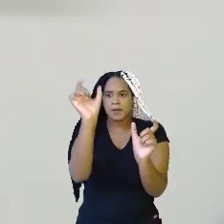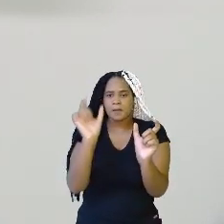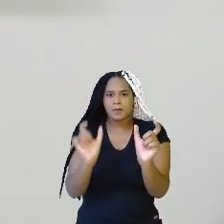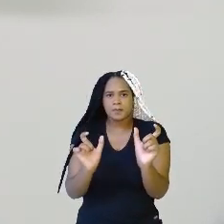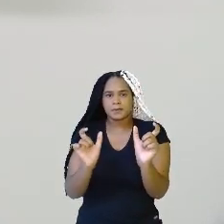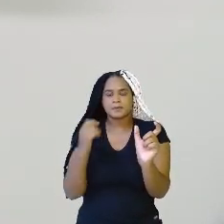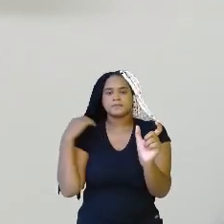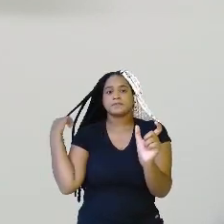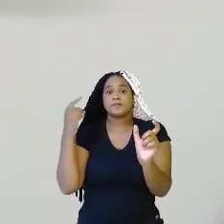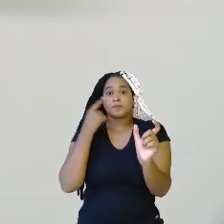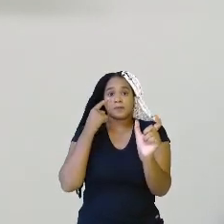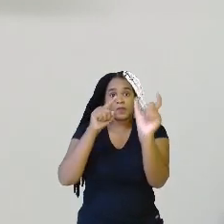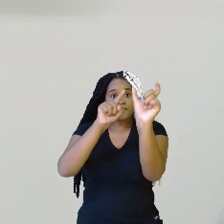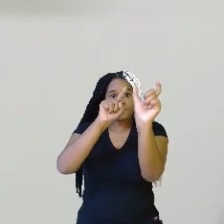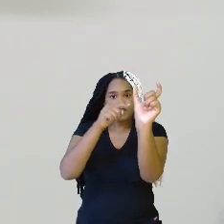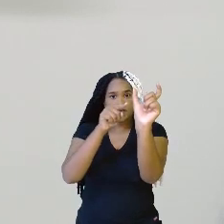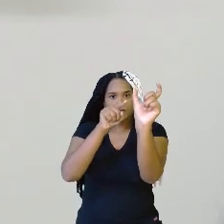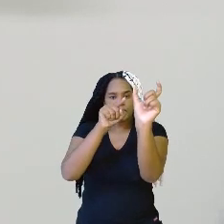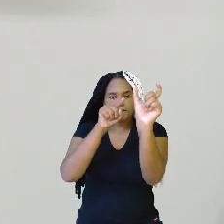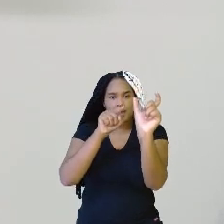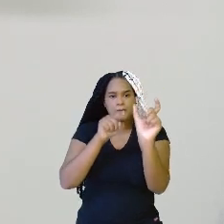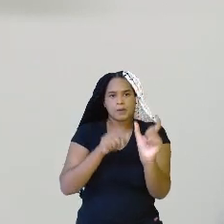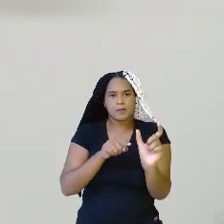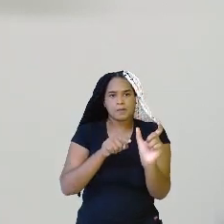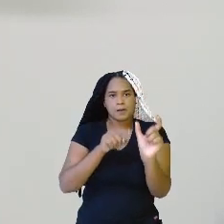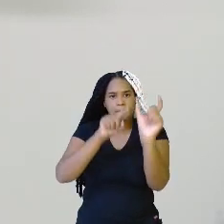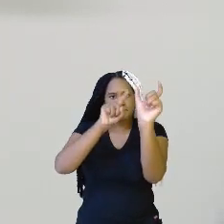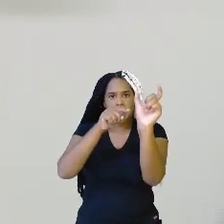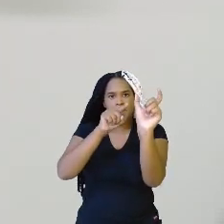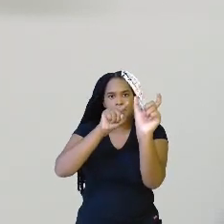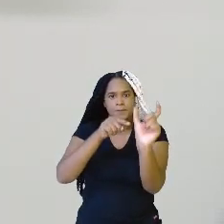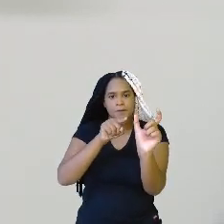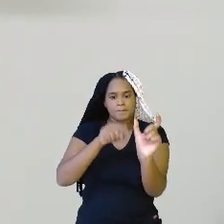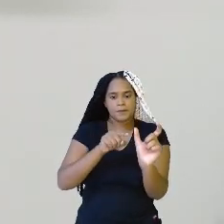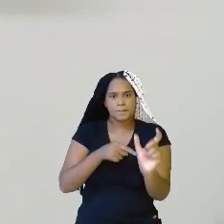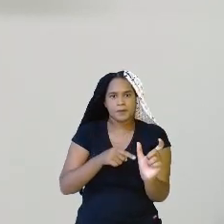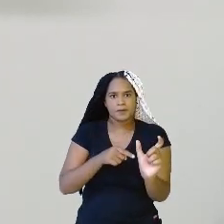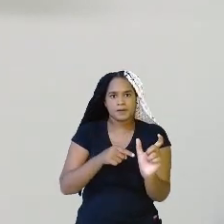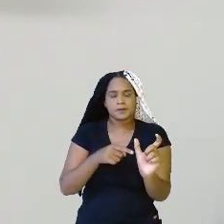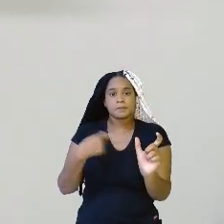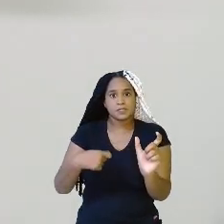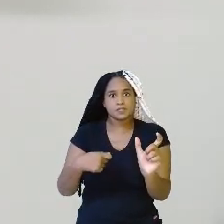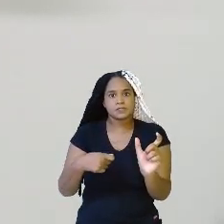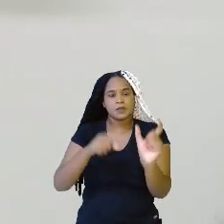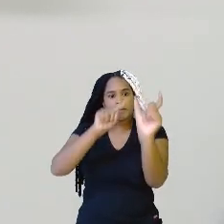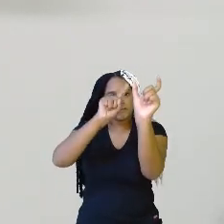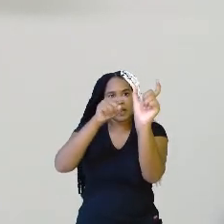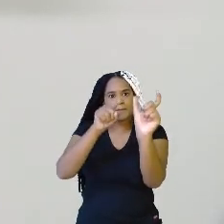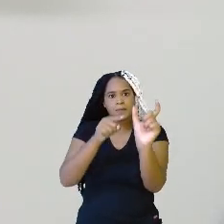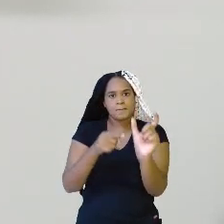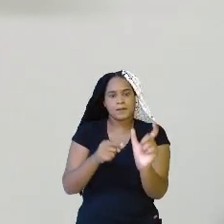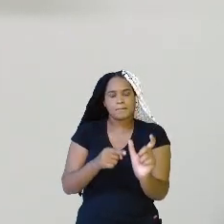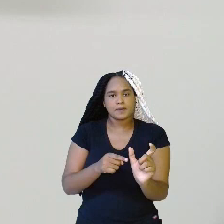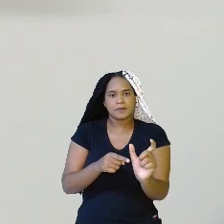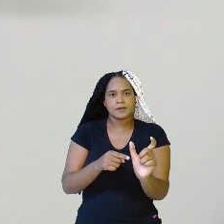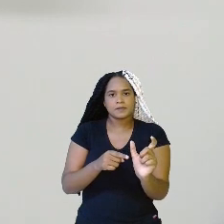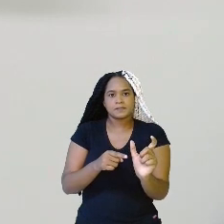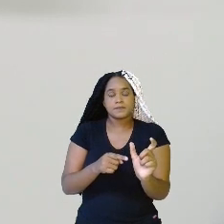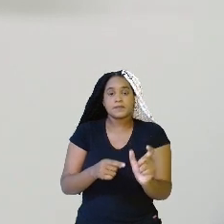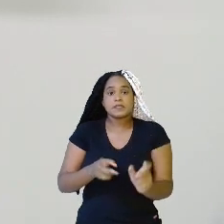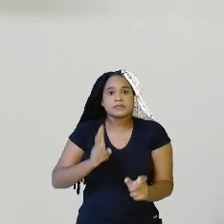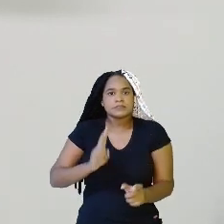Vírgula abaixo de vírgula. Não esquece, sempre que você for fazer